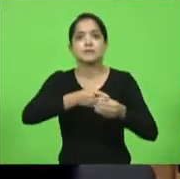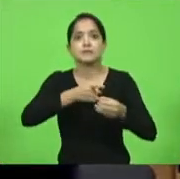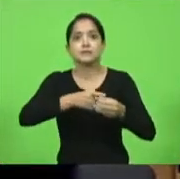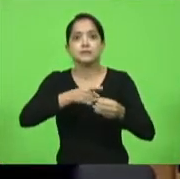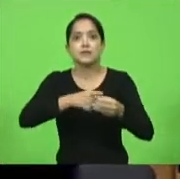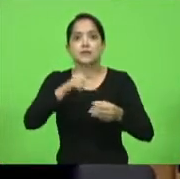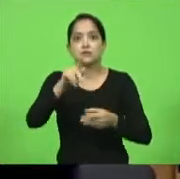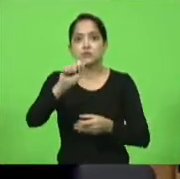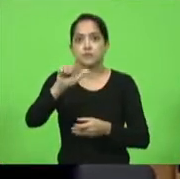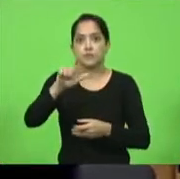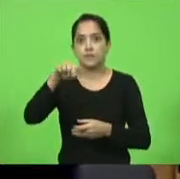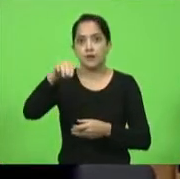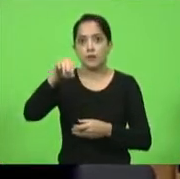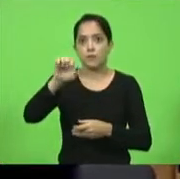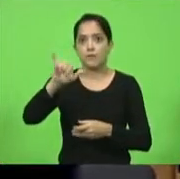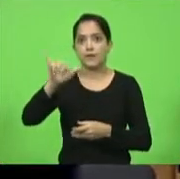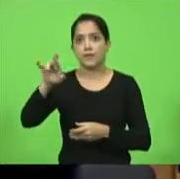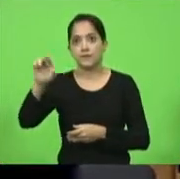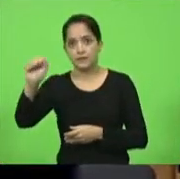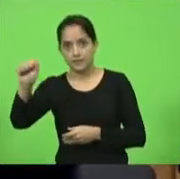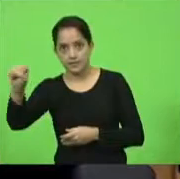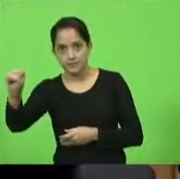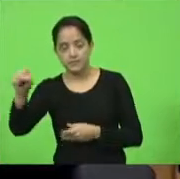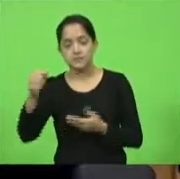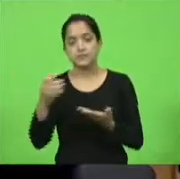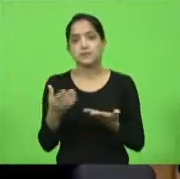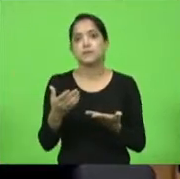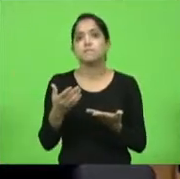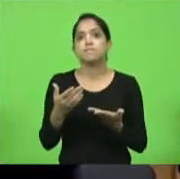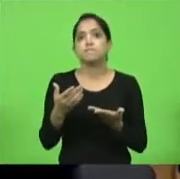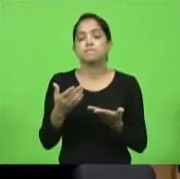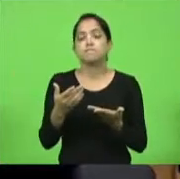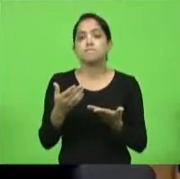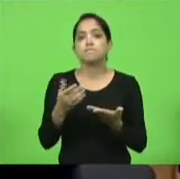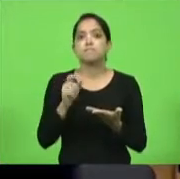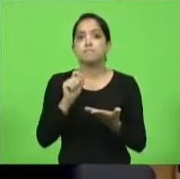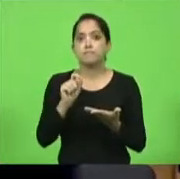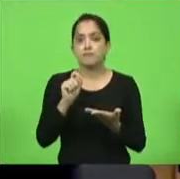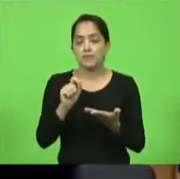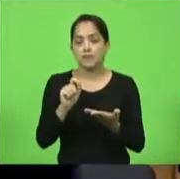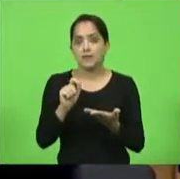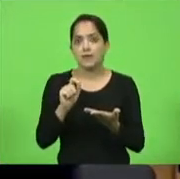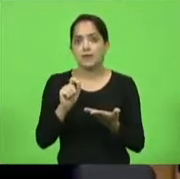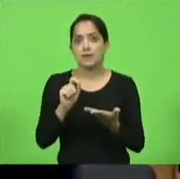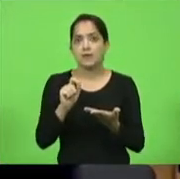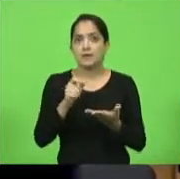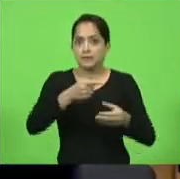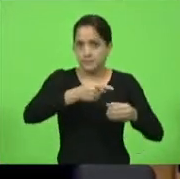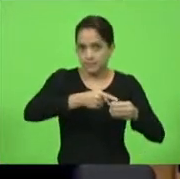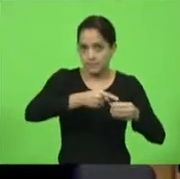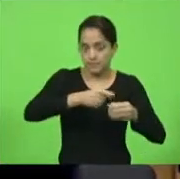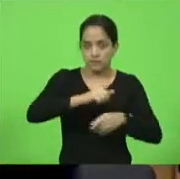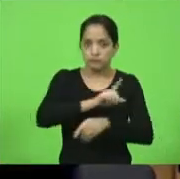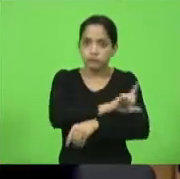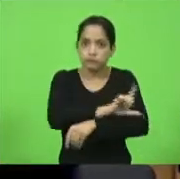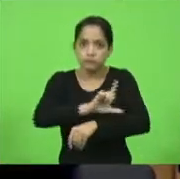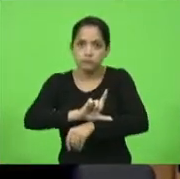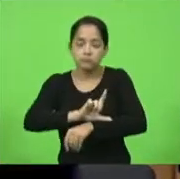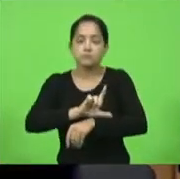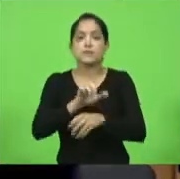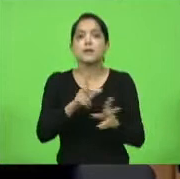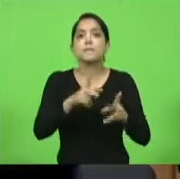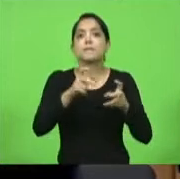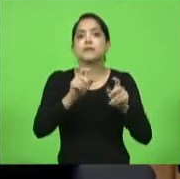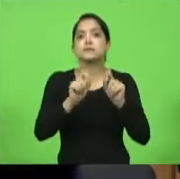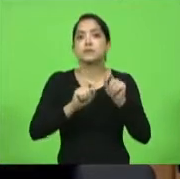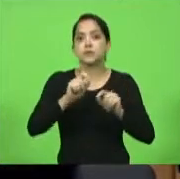capital catarinense das carnes de qualidade, e ingressando na cidade de Lages, nós percebemos a